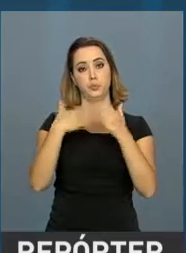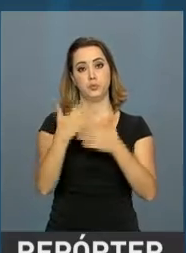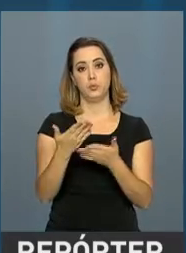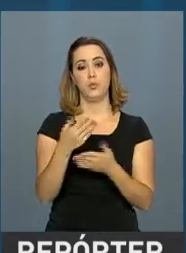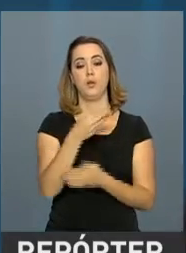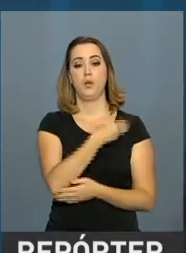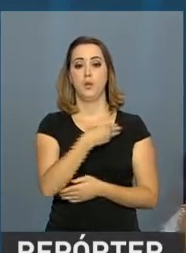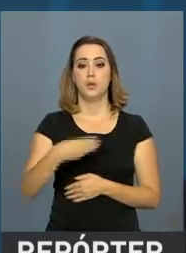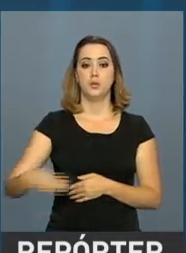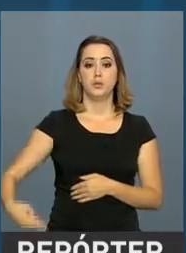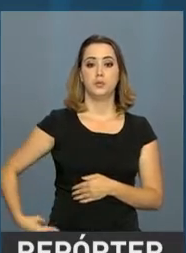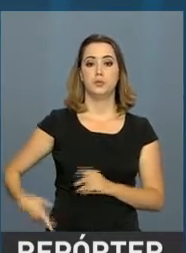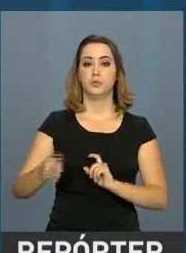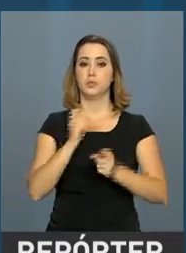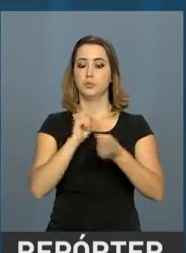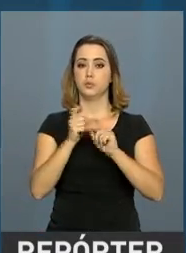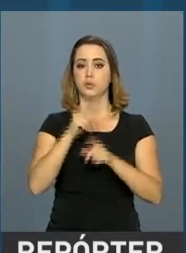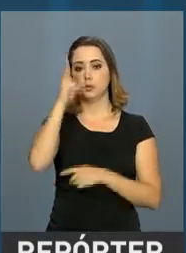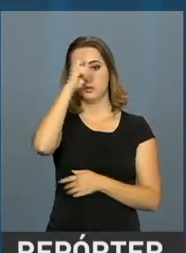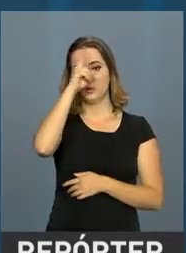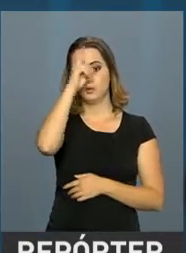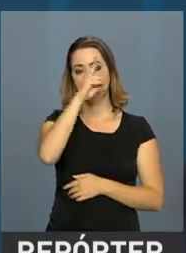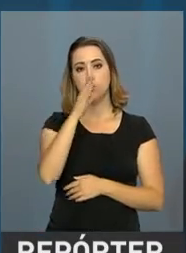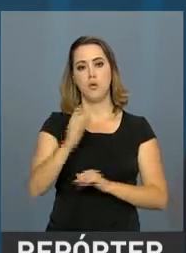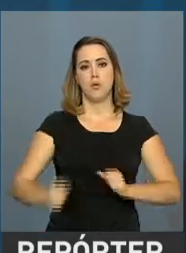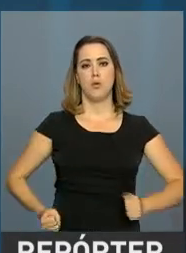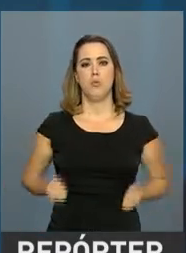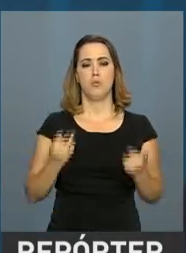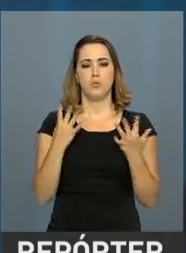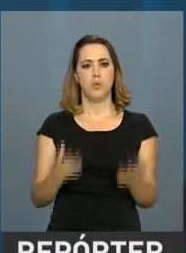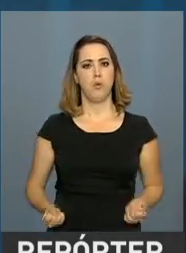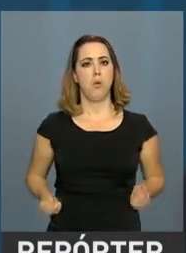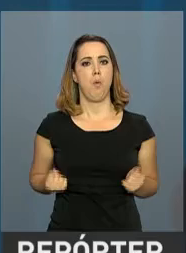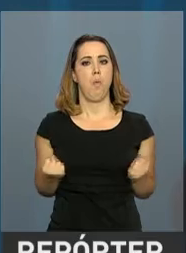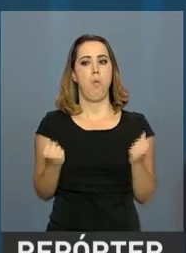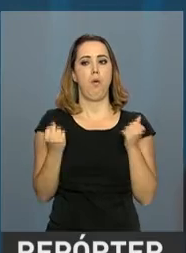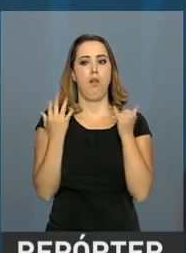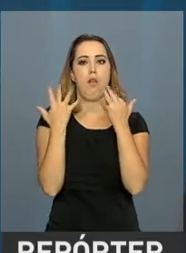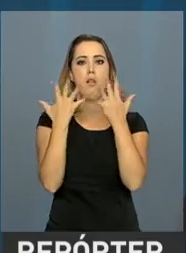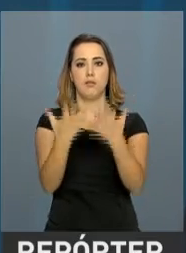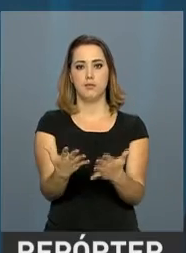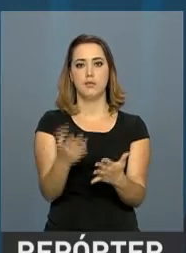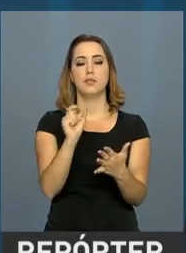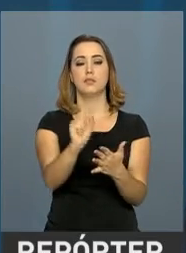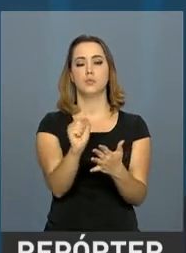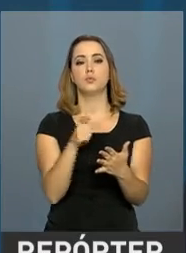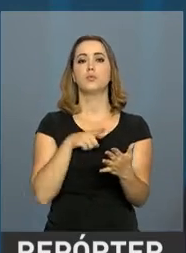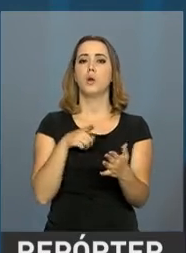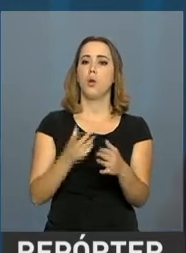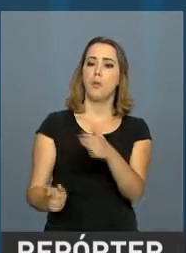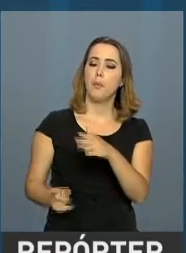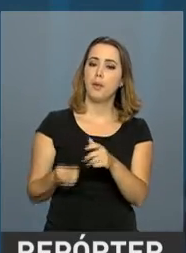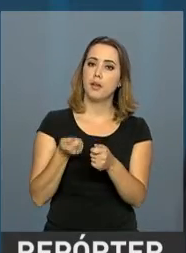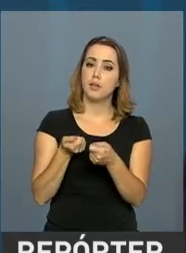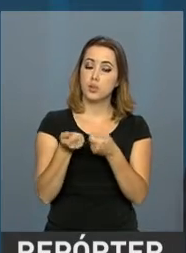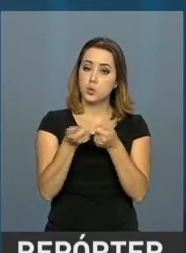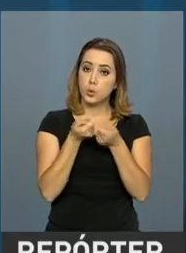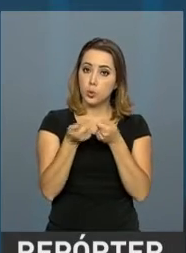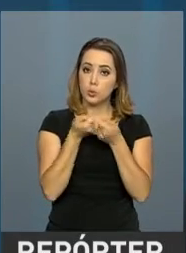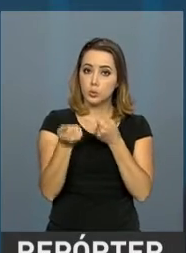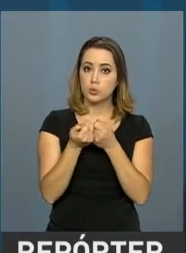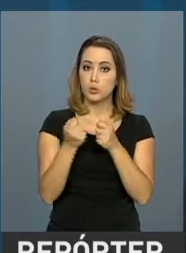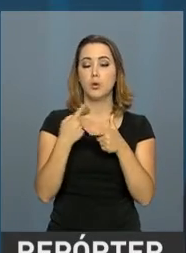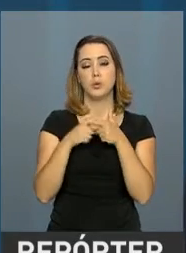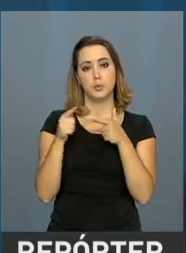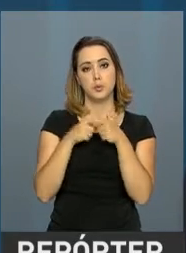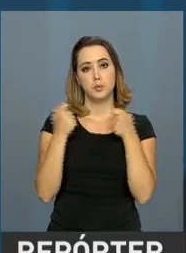O ministro da Fazenda, Henrique Meirelles, lembrou que os gastos públicos cresceram muito acima da inflação nos últimos anos e que, para frear a crise, o país